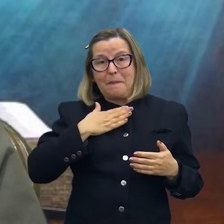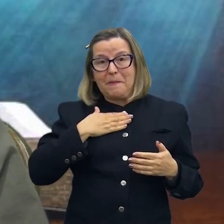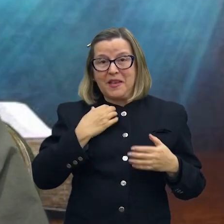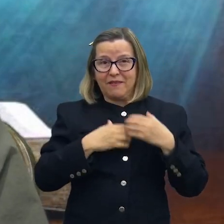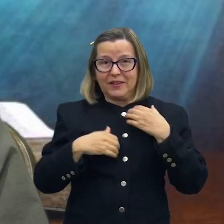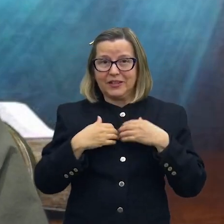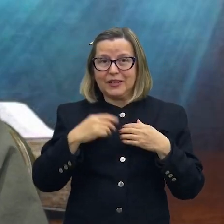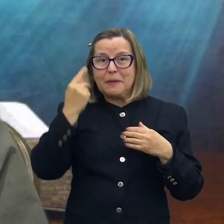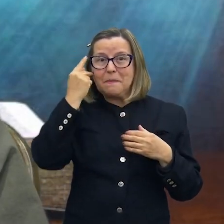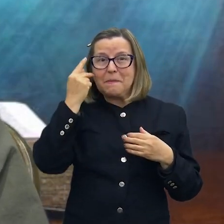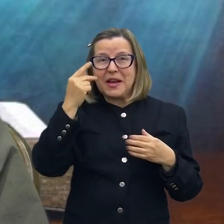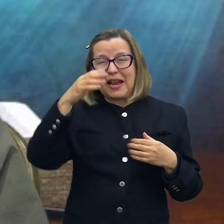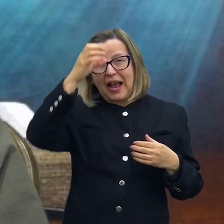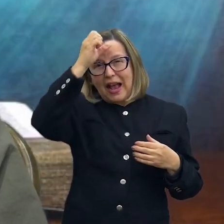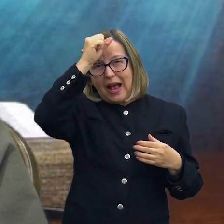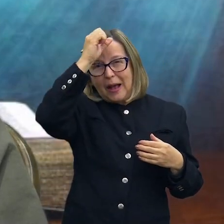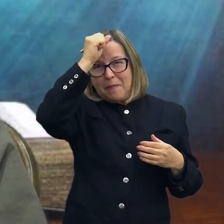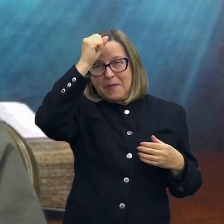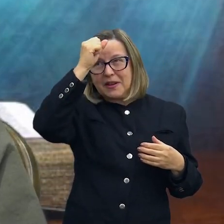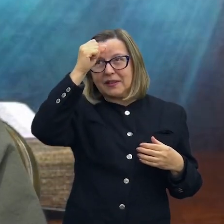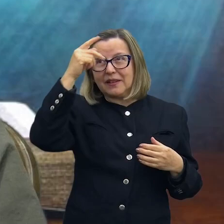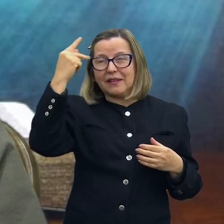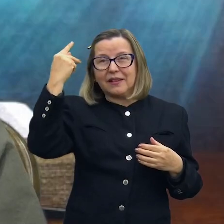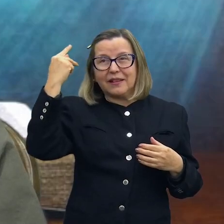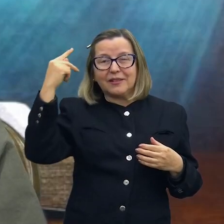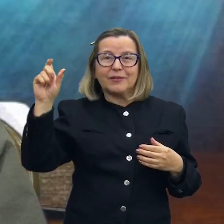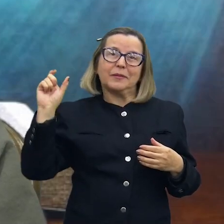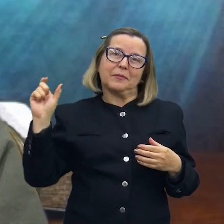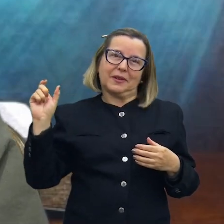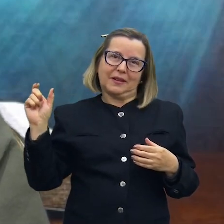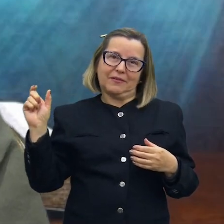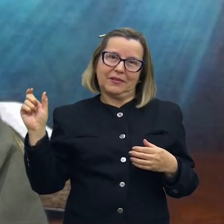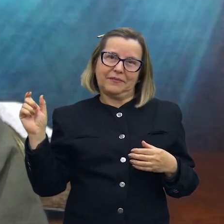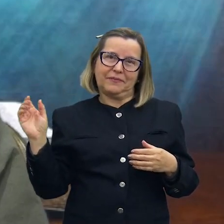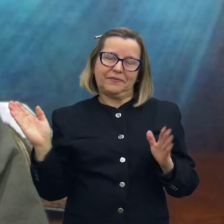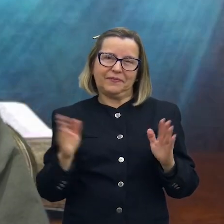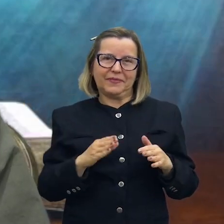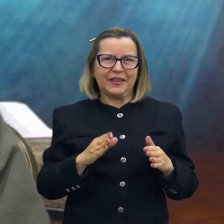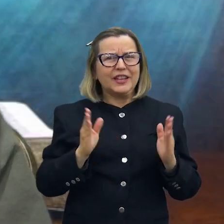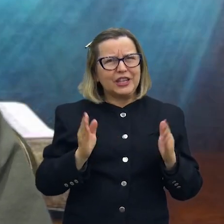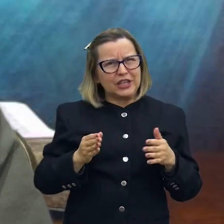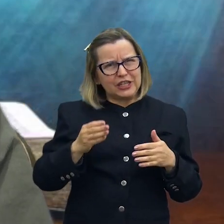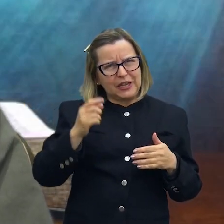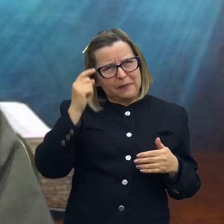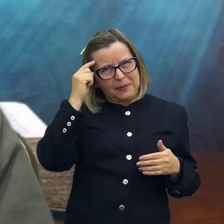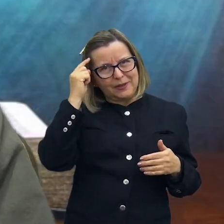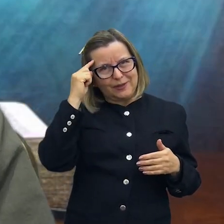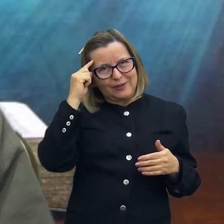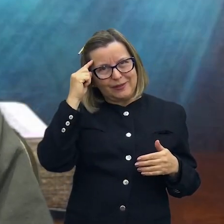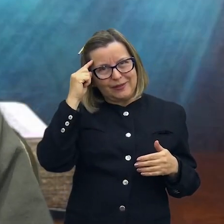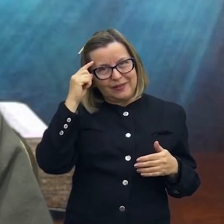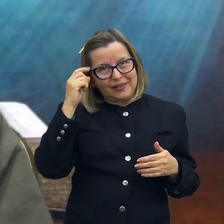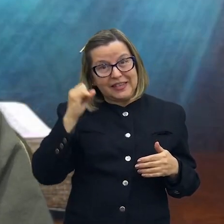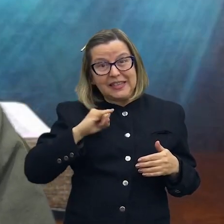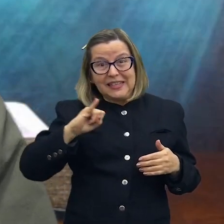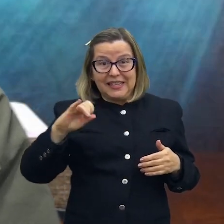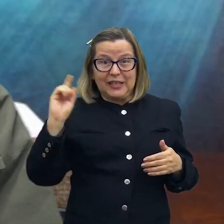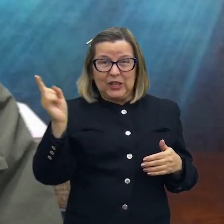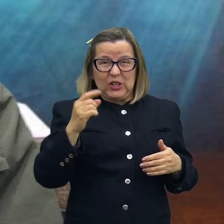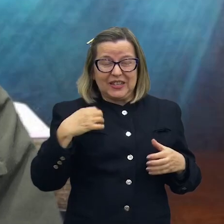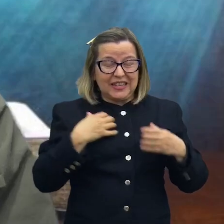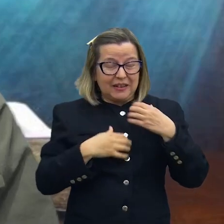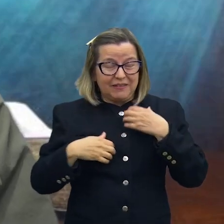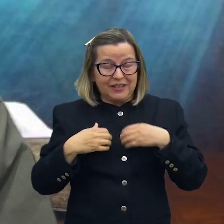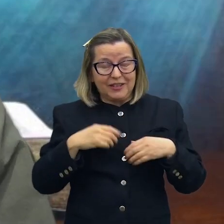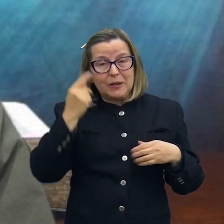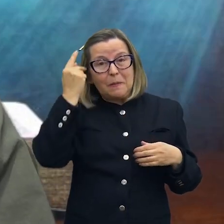teus estatutos. Você pensou sobre isso? Nós estamos sendo afligidos para aprender os estatutos e